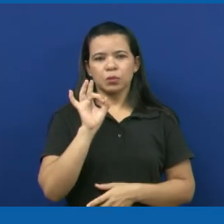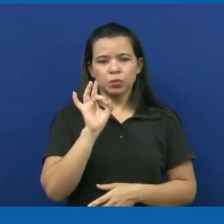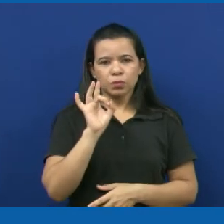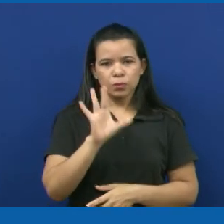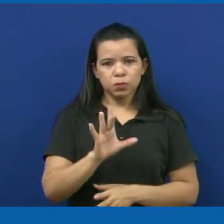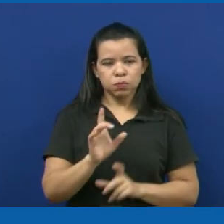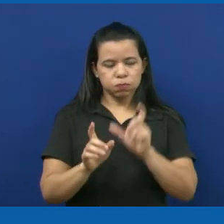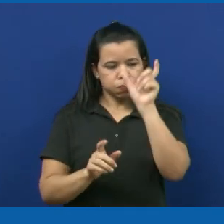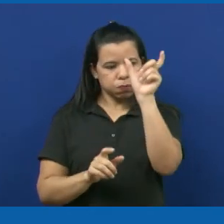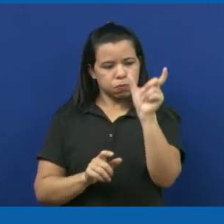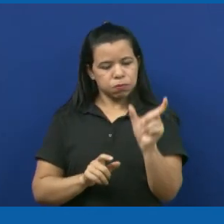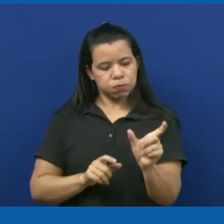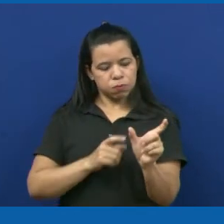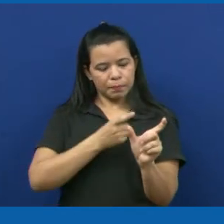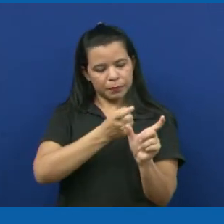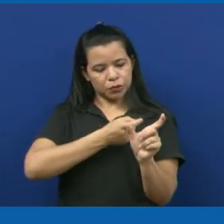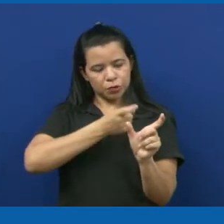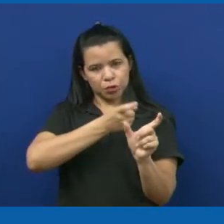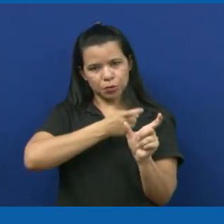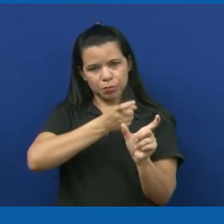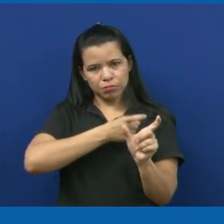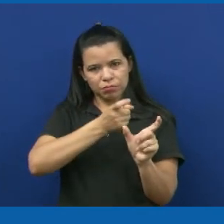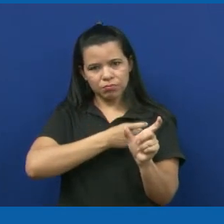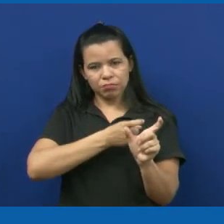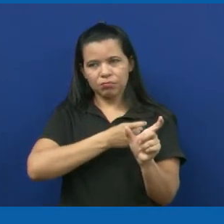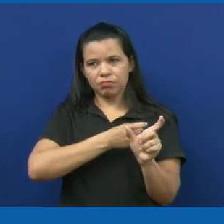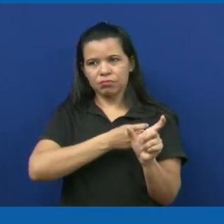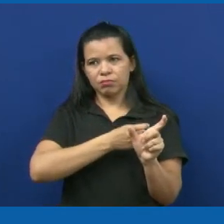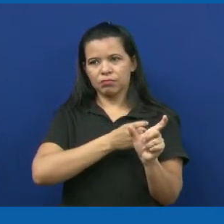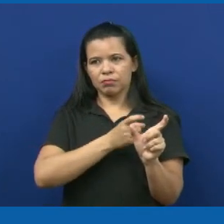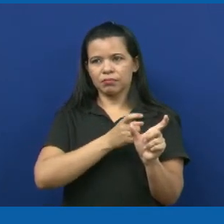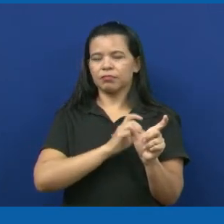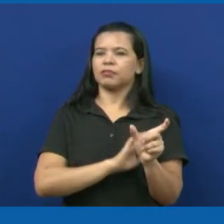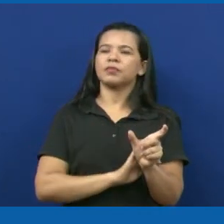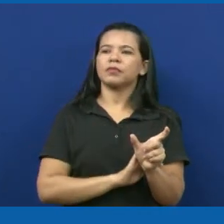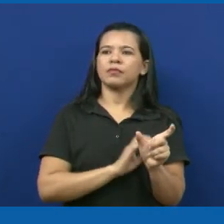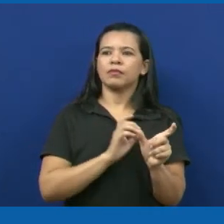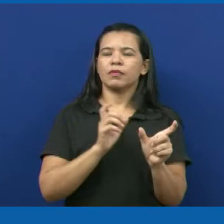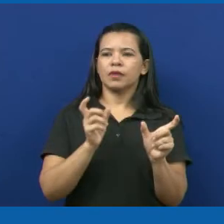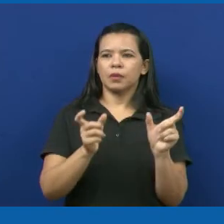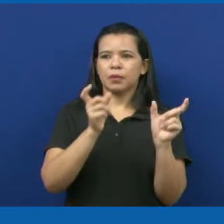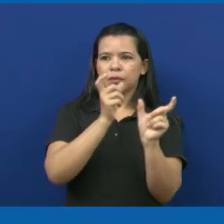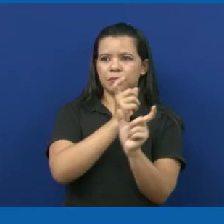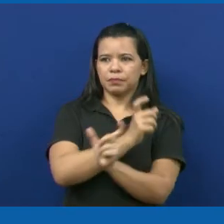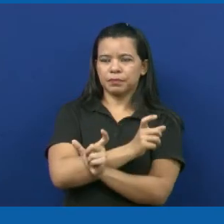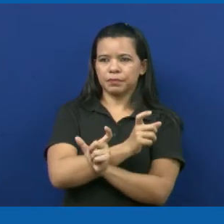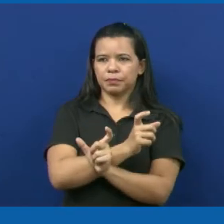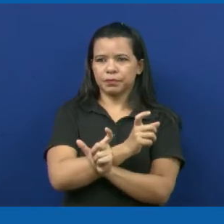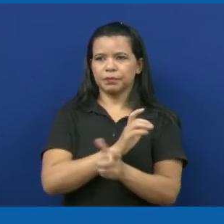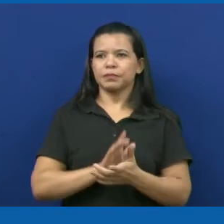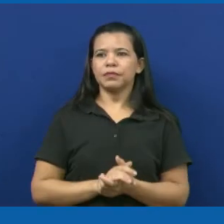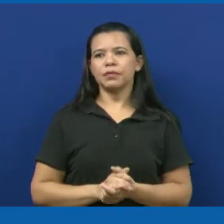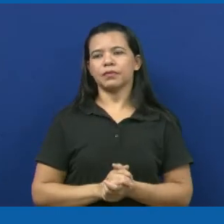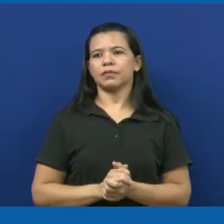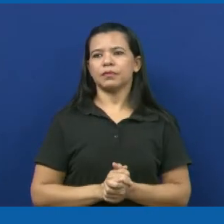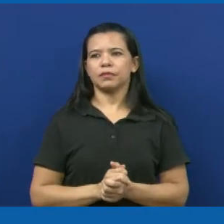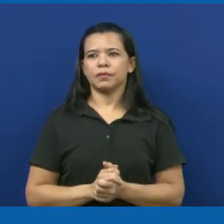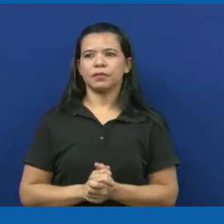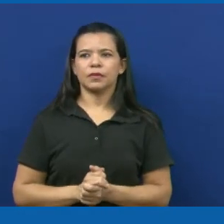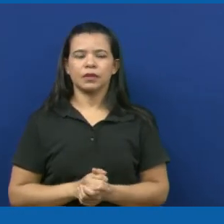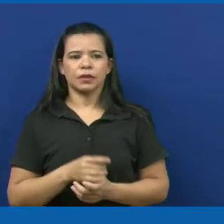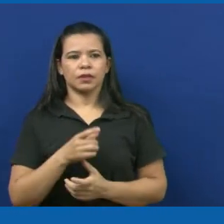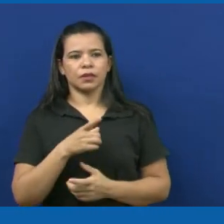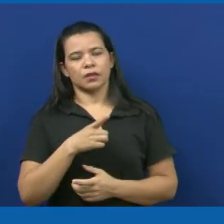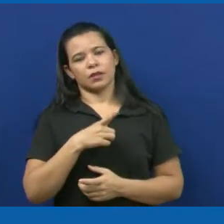que aparece a variável x. Então eu construo a segunda coluna. X está para 1.200, né, aí na coluna dos